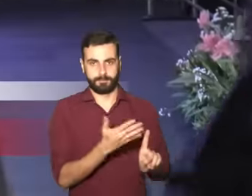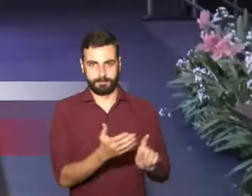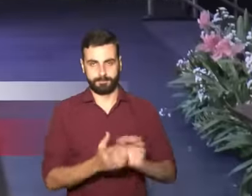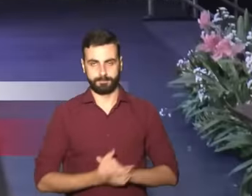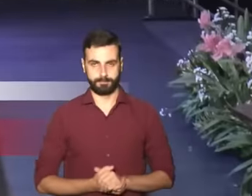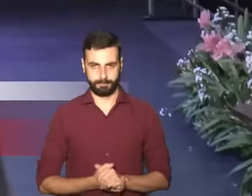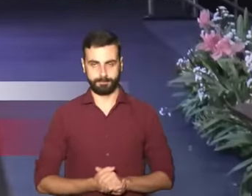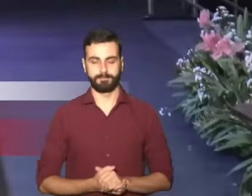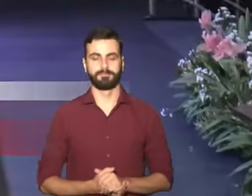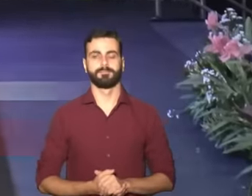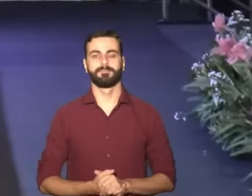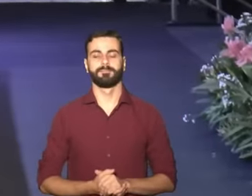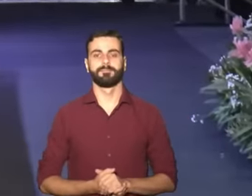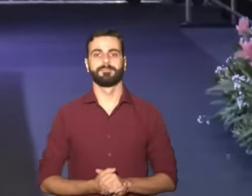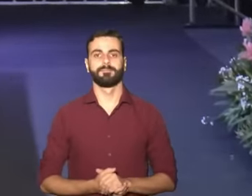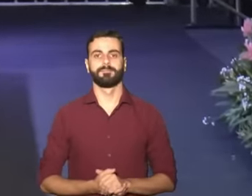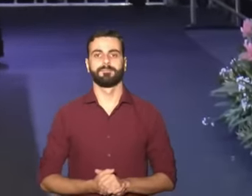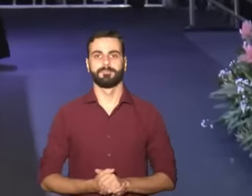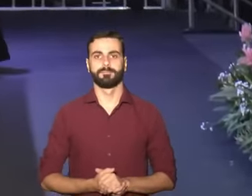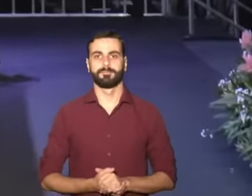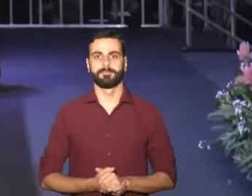homenageados dos formandos,